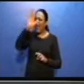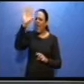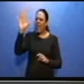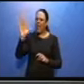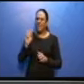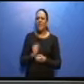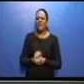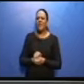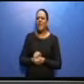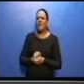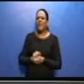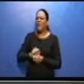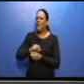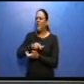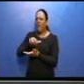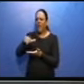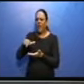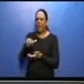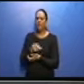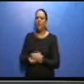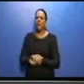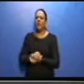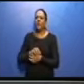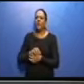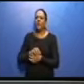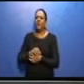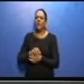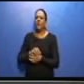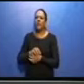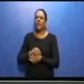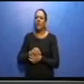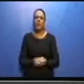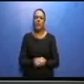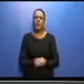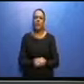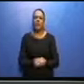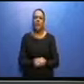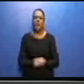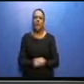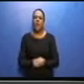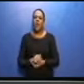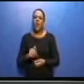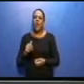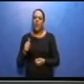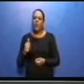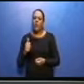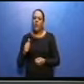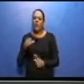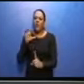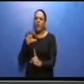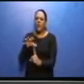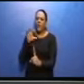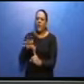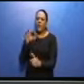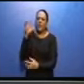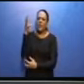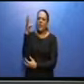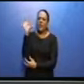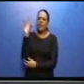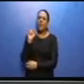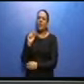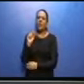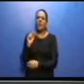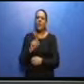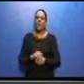mundo. Vamos falar então desse primeiro fator climático que influencia aí no clima, é a latitude, que nada mais